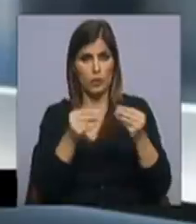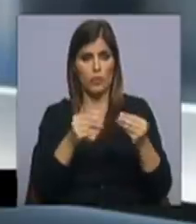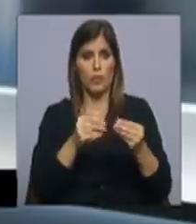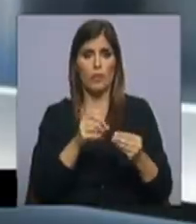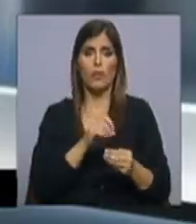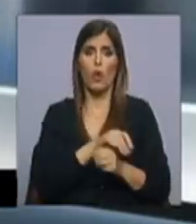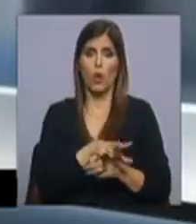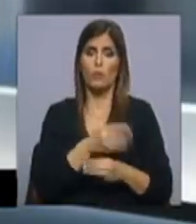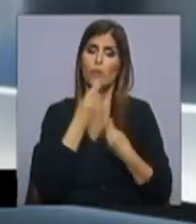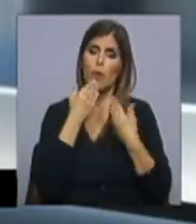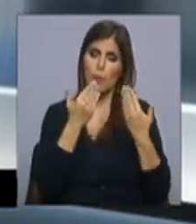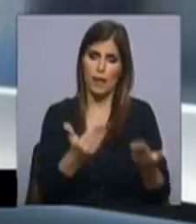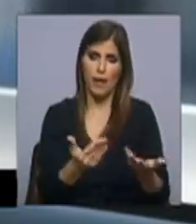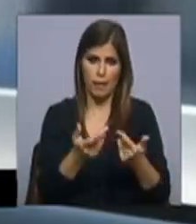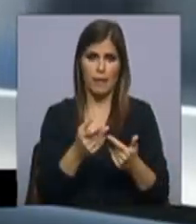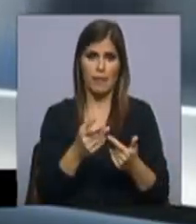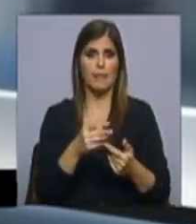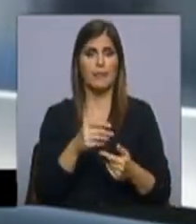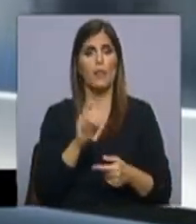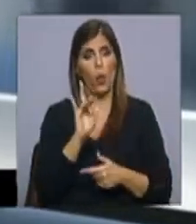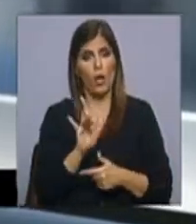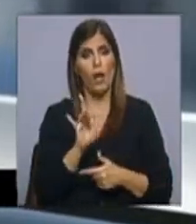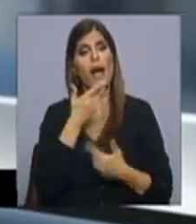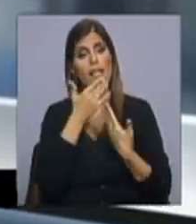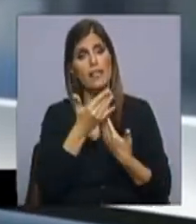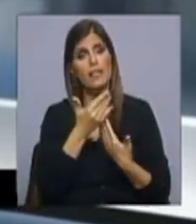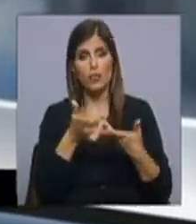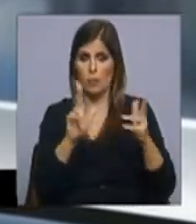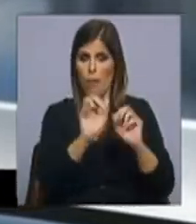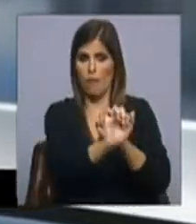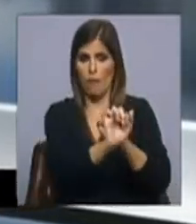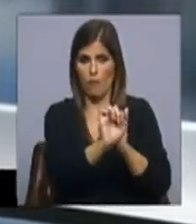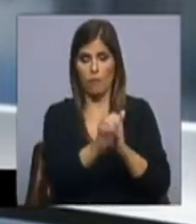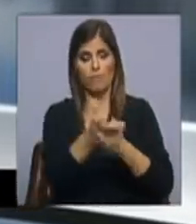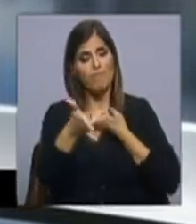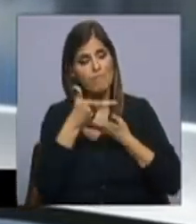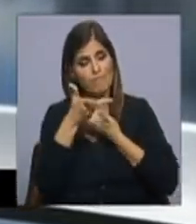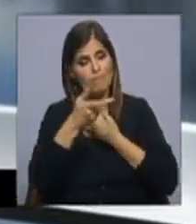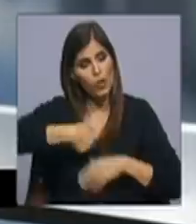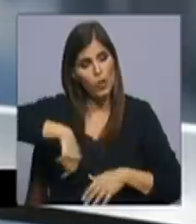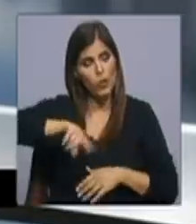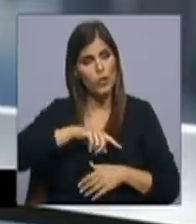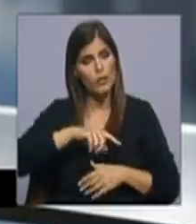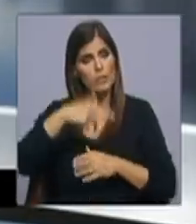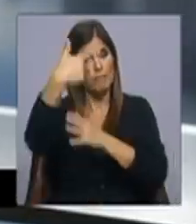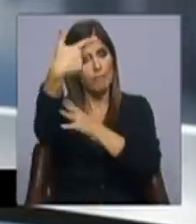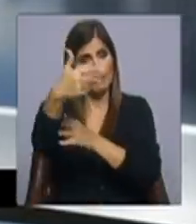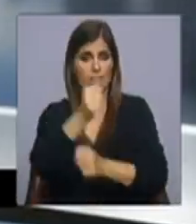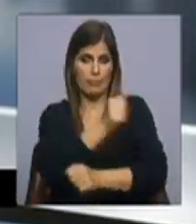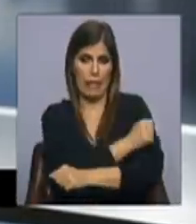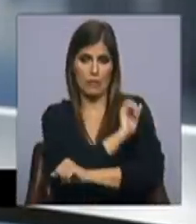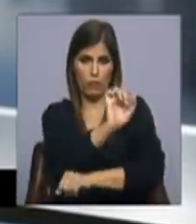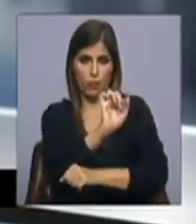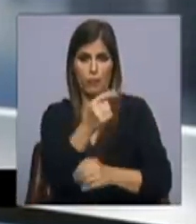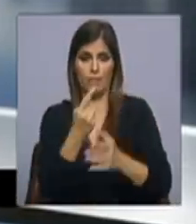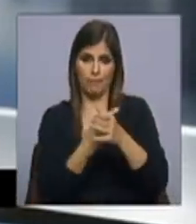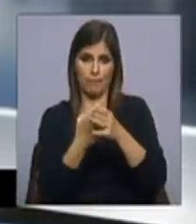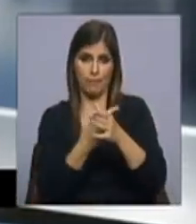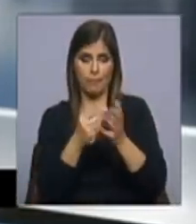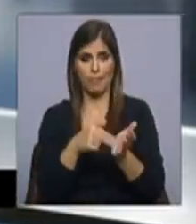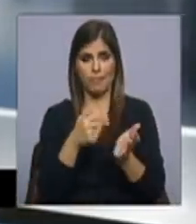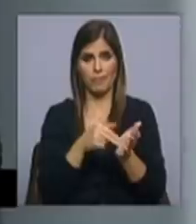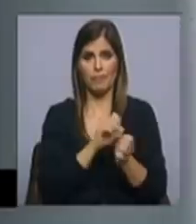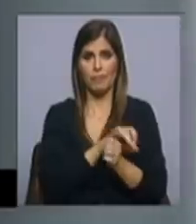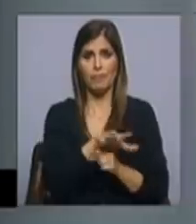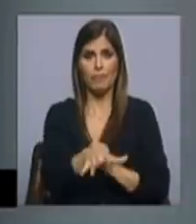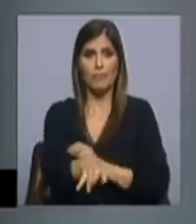foi um prazer tê-lo aqui neste Jornal de hoje. Agradeço de novo a sua disponibilidade para conversar connosco a partir de sua casa, onde está confinado à espera que o